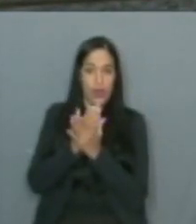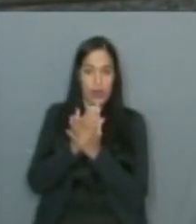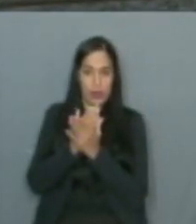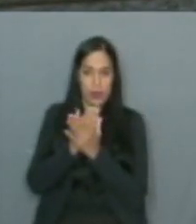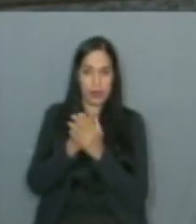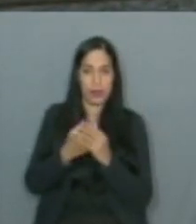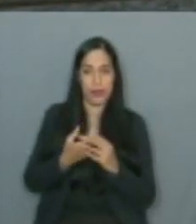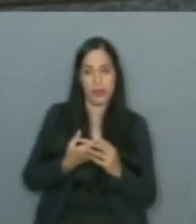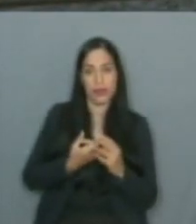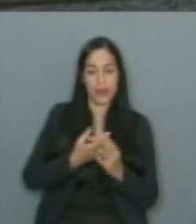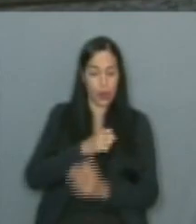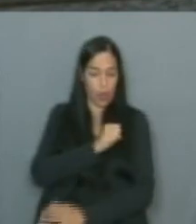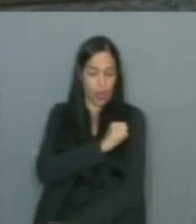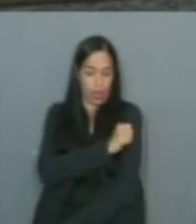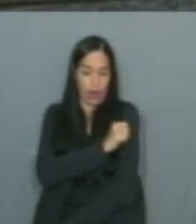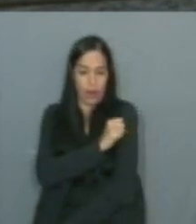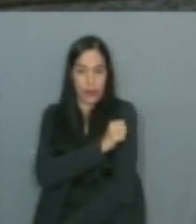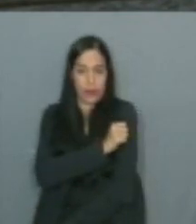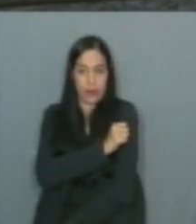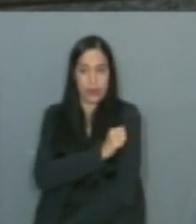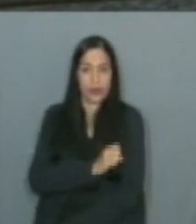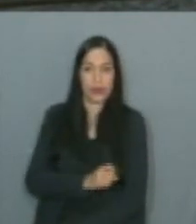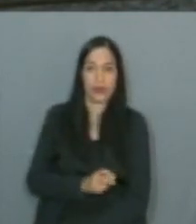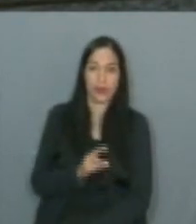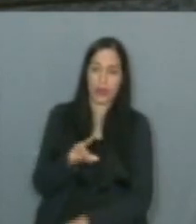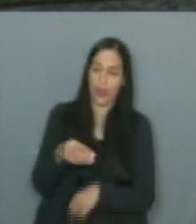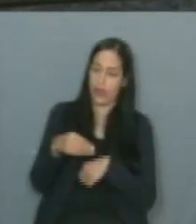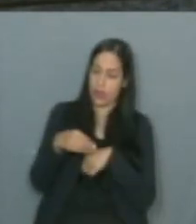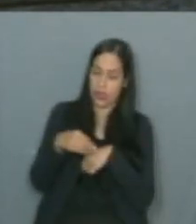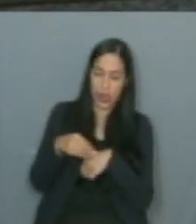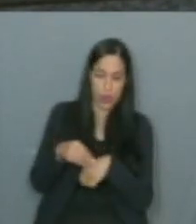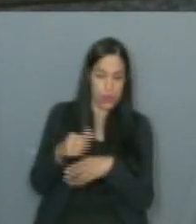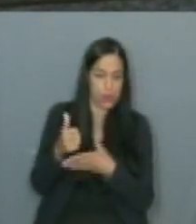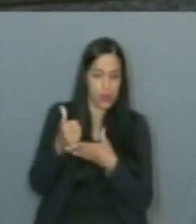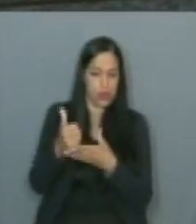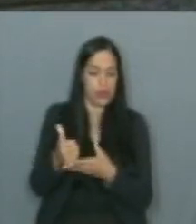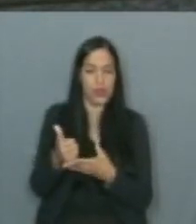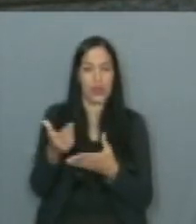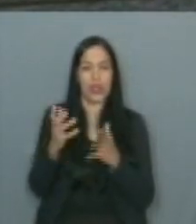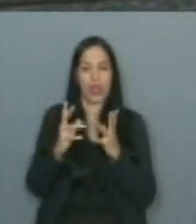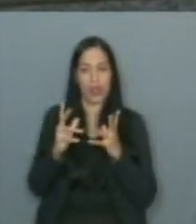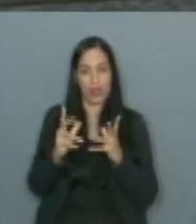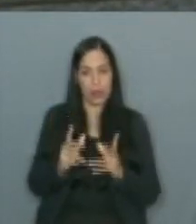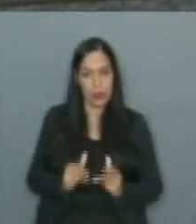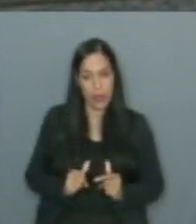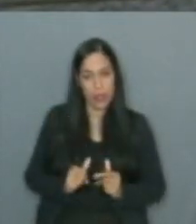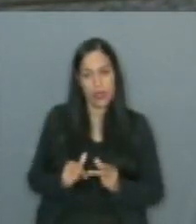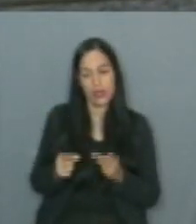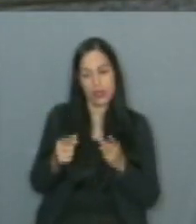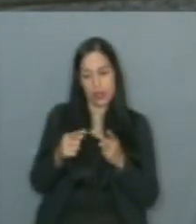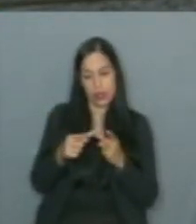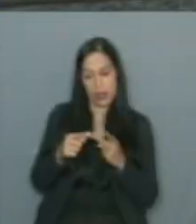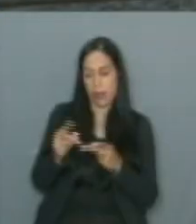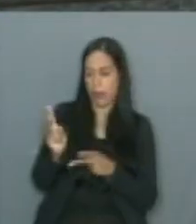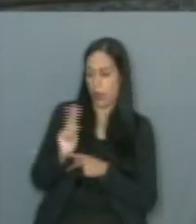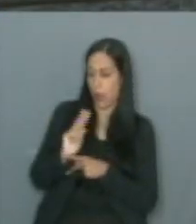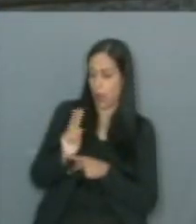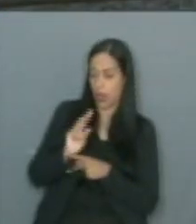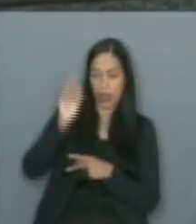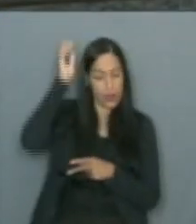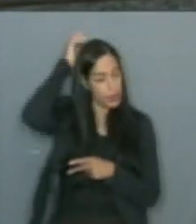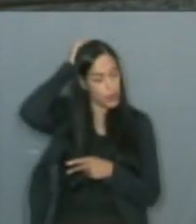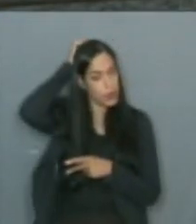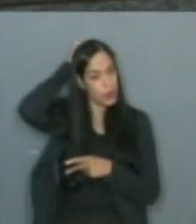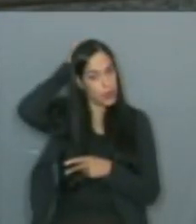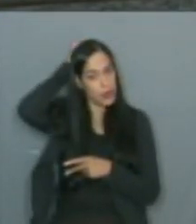demérito a você ser auxiliar de serviços gerais, a você ser porteiro, mas